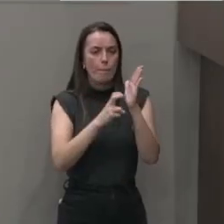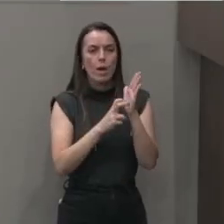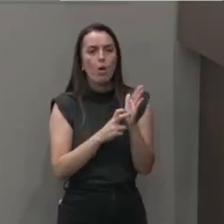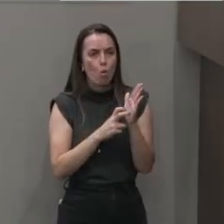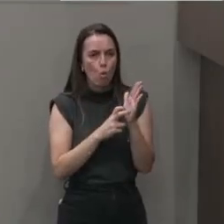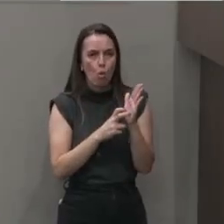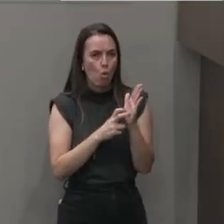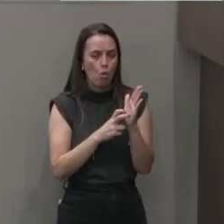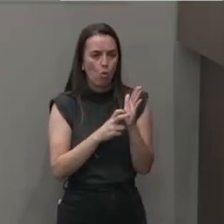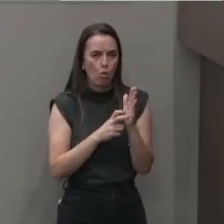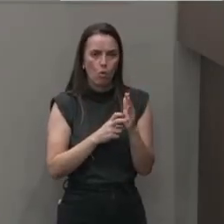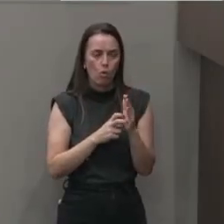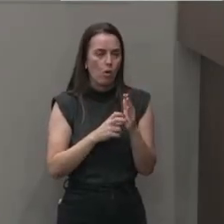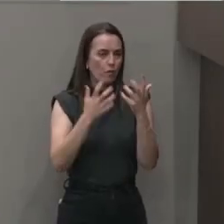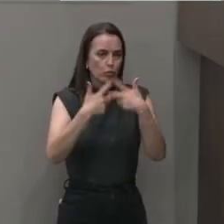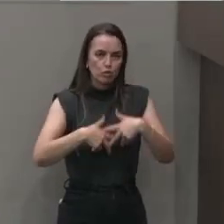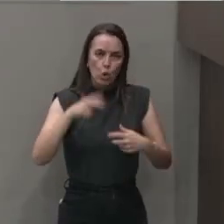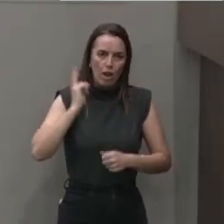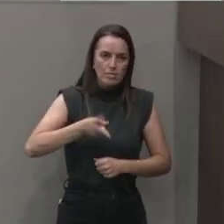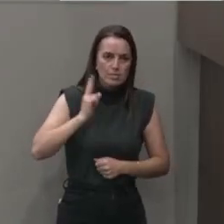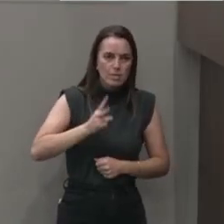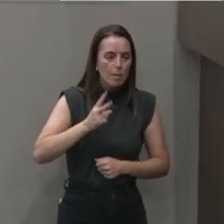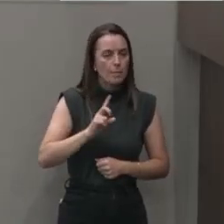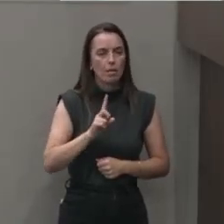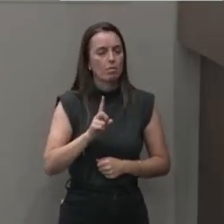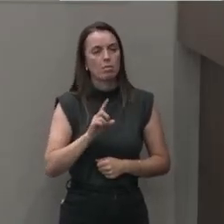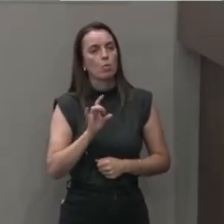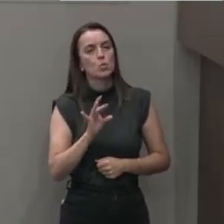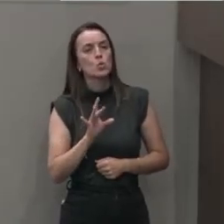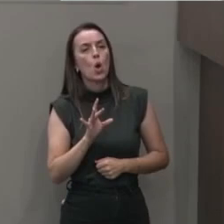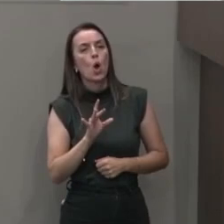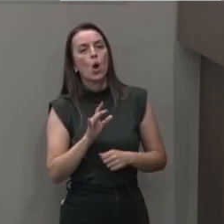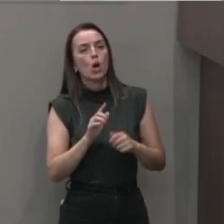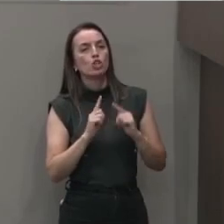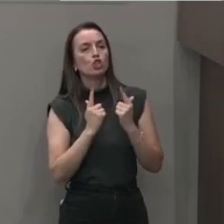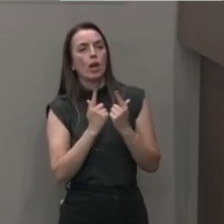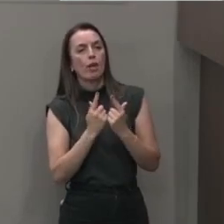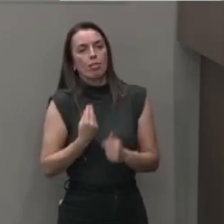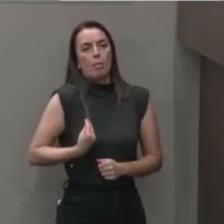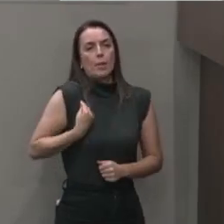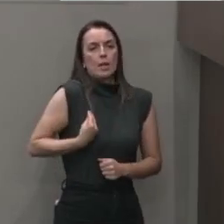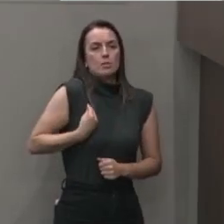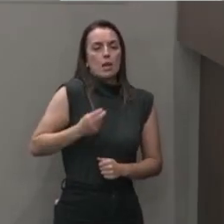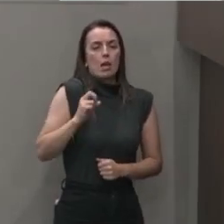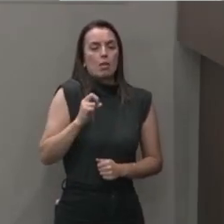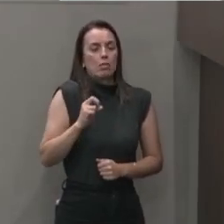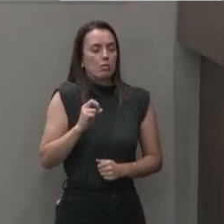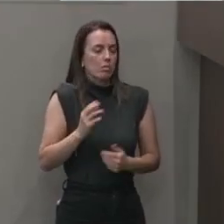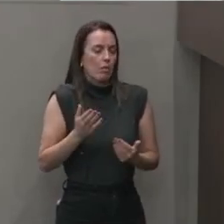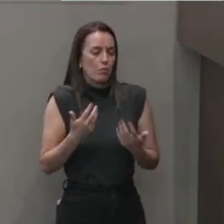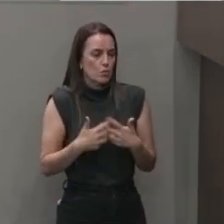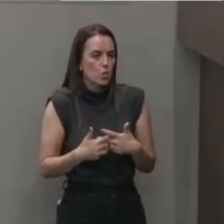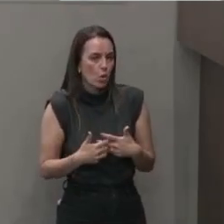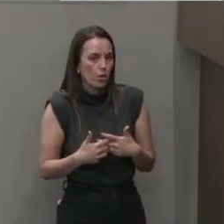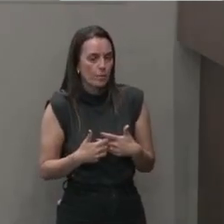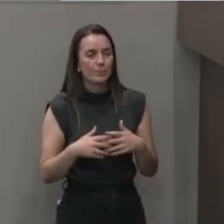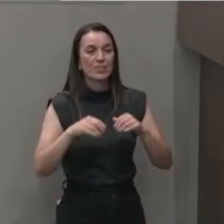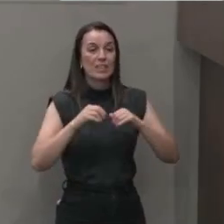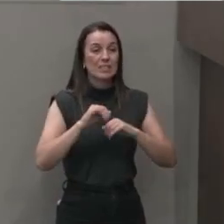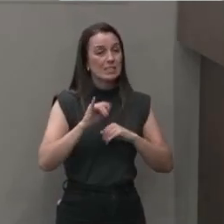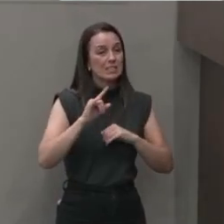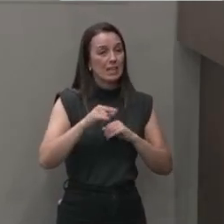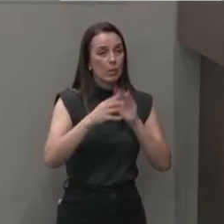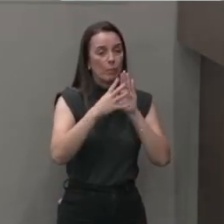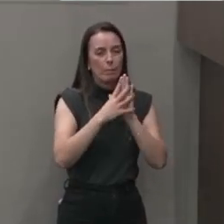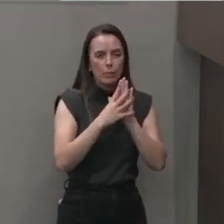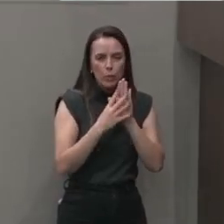só quando o gerente está lá. Funciona em qualquer momento que for necessário. Se for um modelo que venha ao encontro